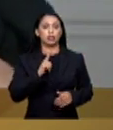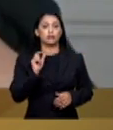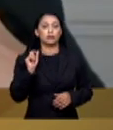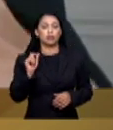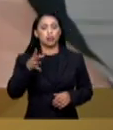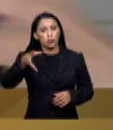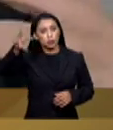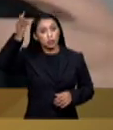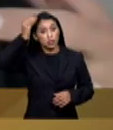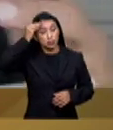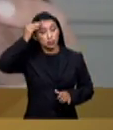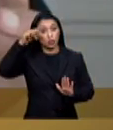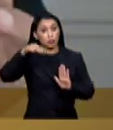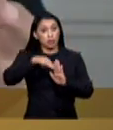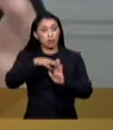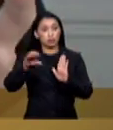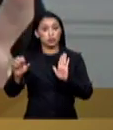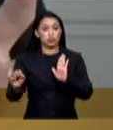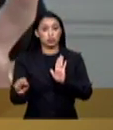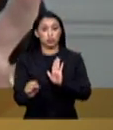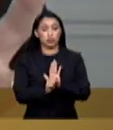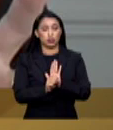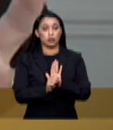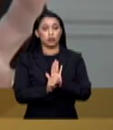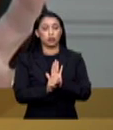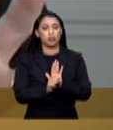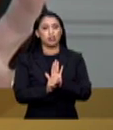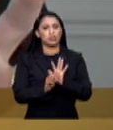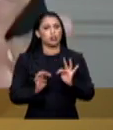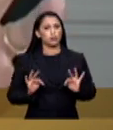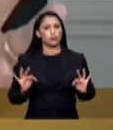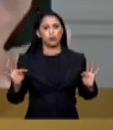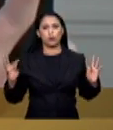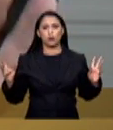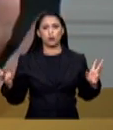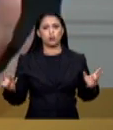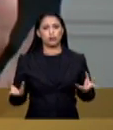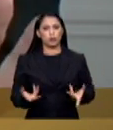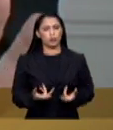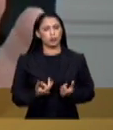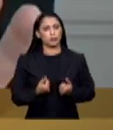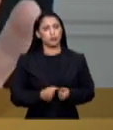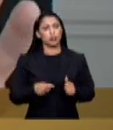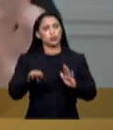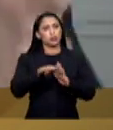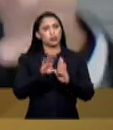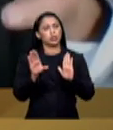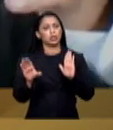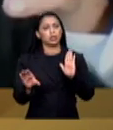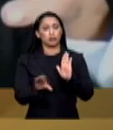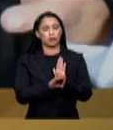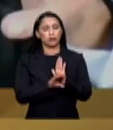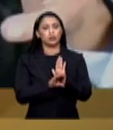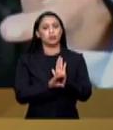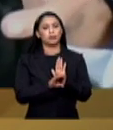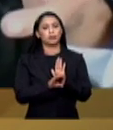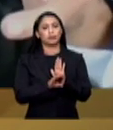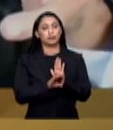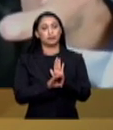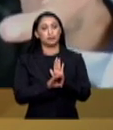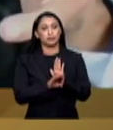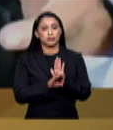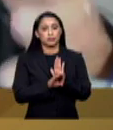de entender que o mandado de segurança integralmente, inclusive a sua cautelaridade,